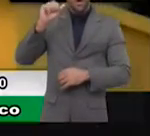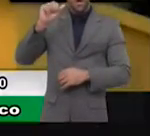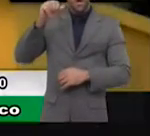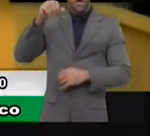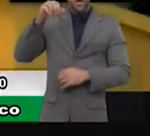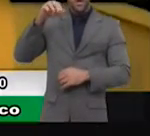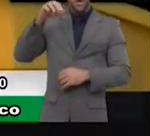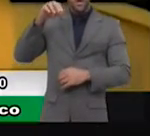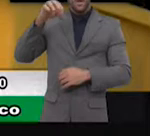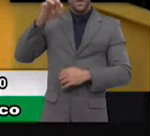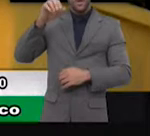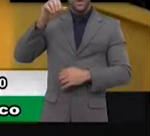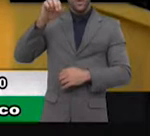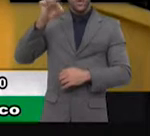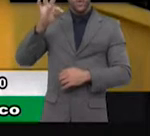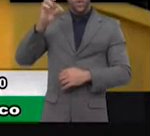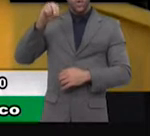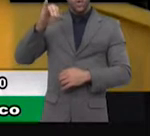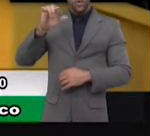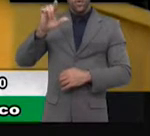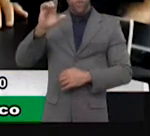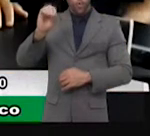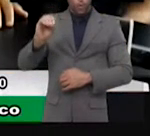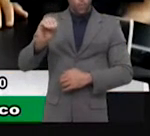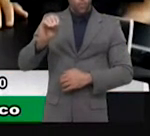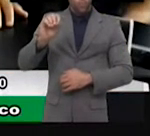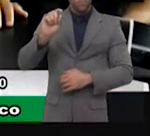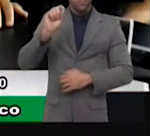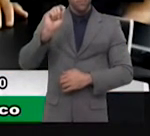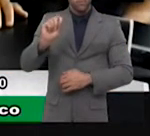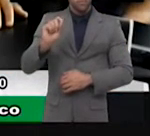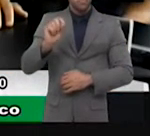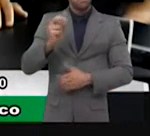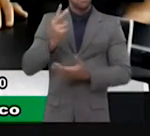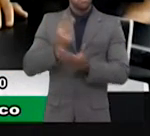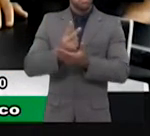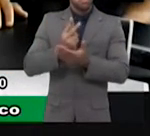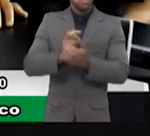um grande amigo. Cuidado com as fotos que estão por aí, pô.